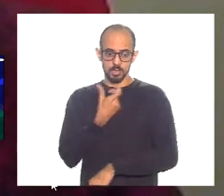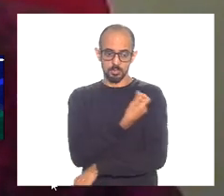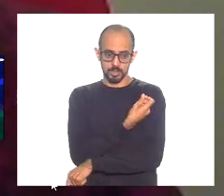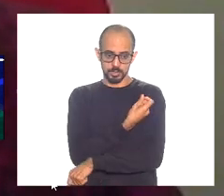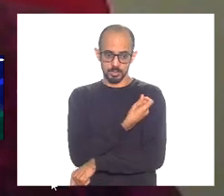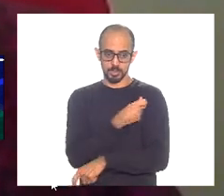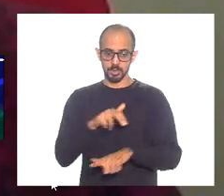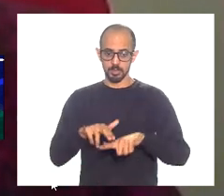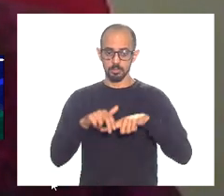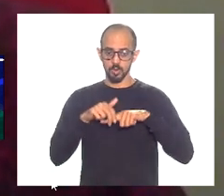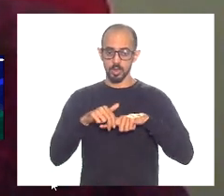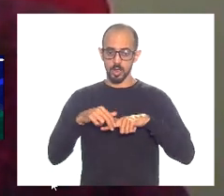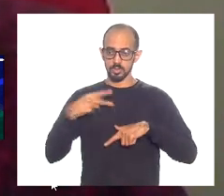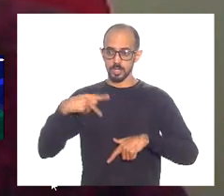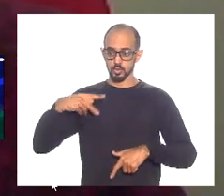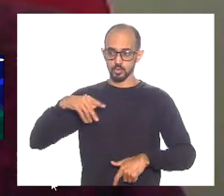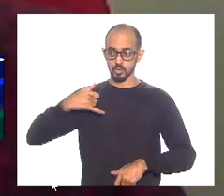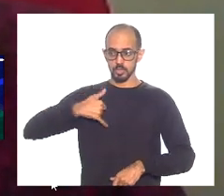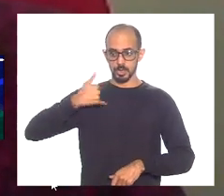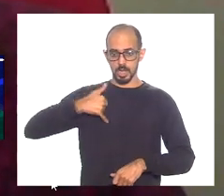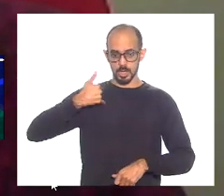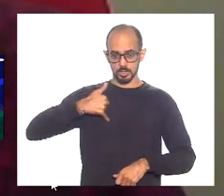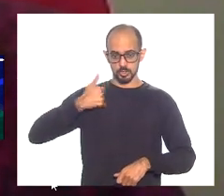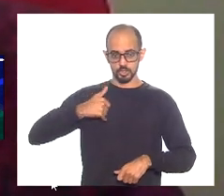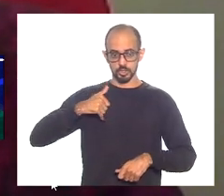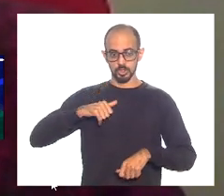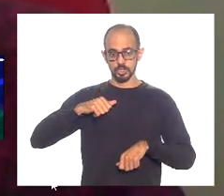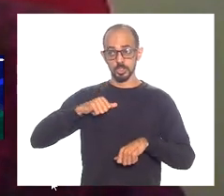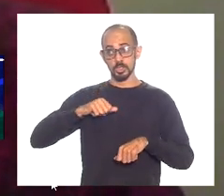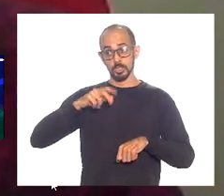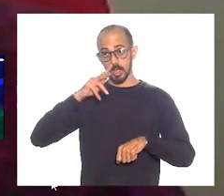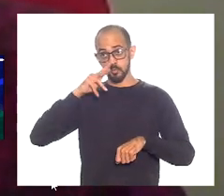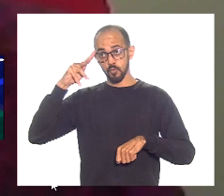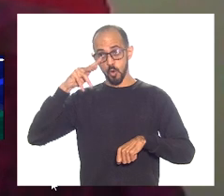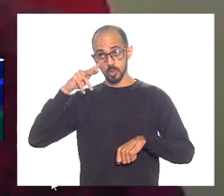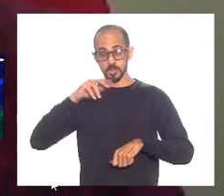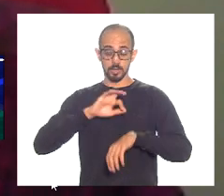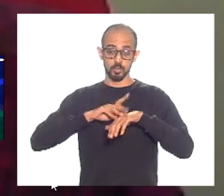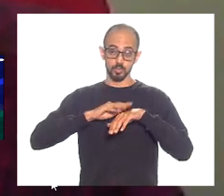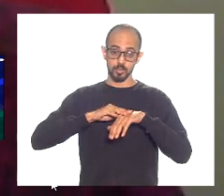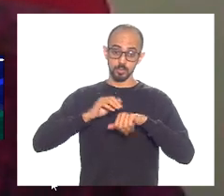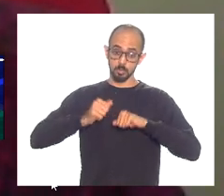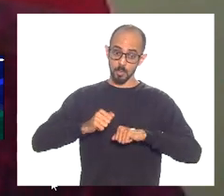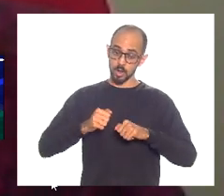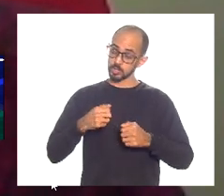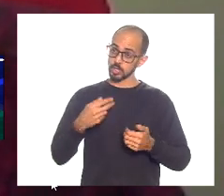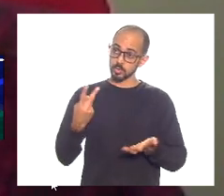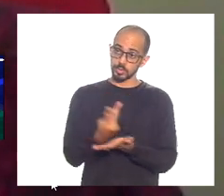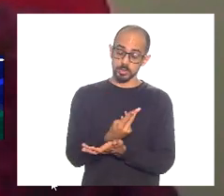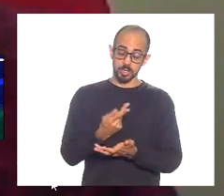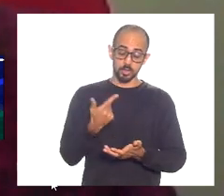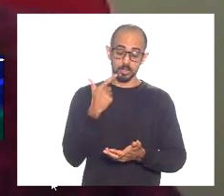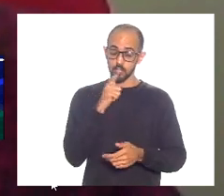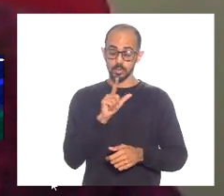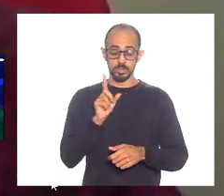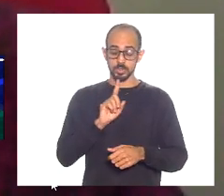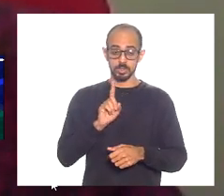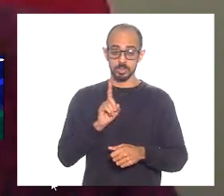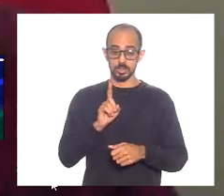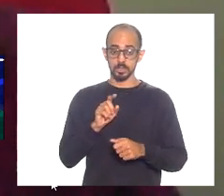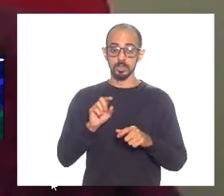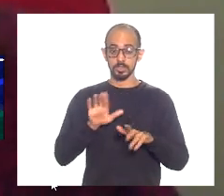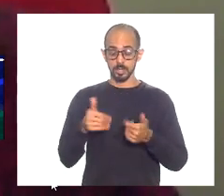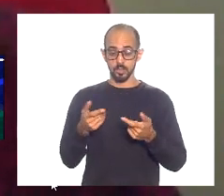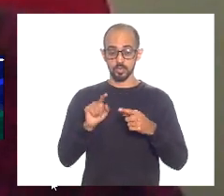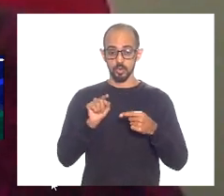sua idade e da severidade da doença, possam não ser alcançados. Então, esse olhar, né,